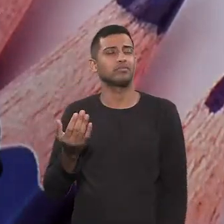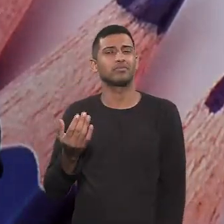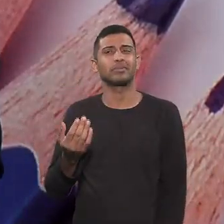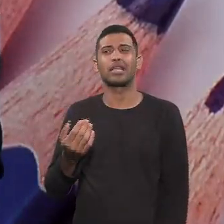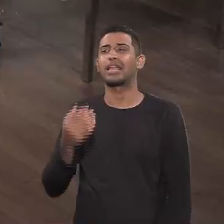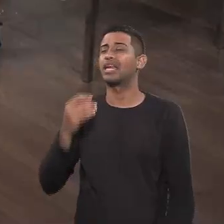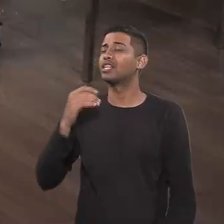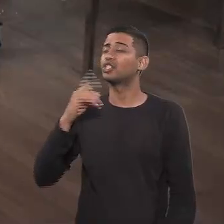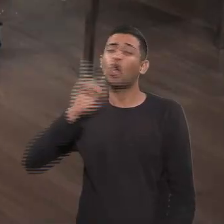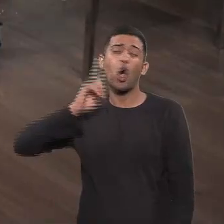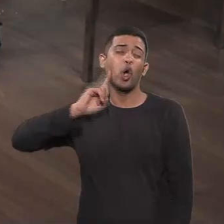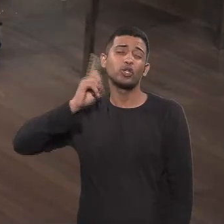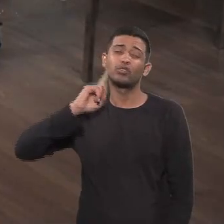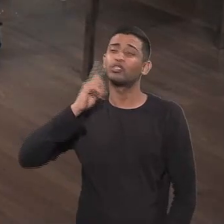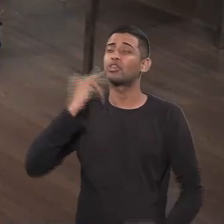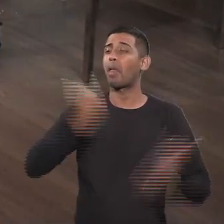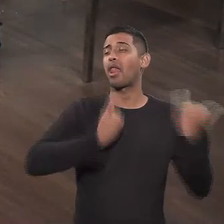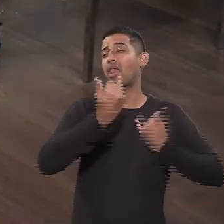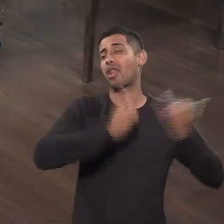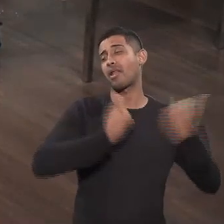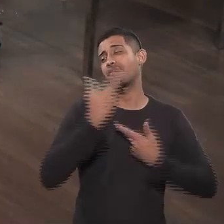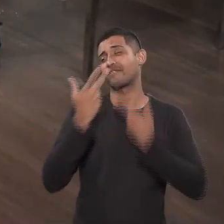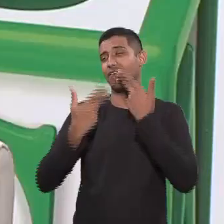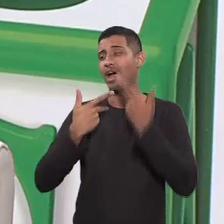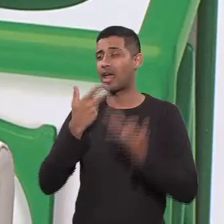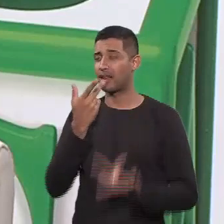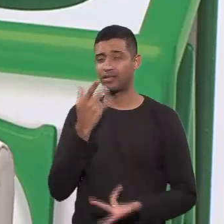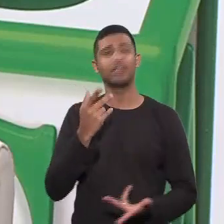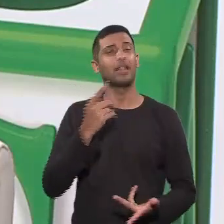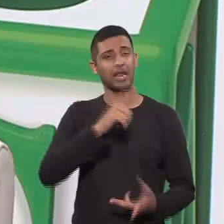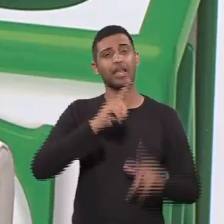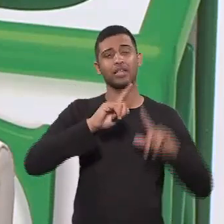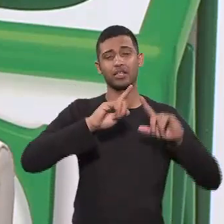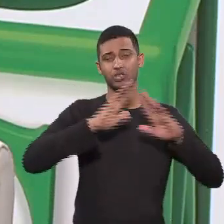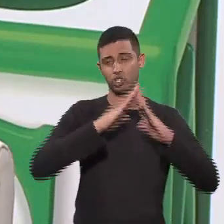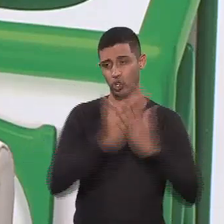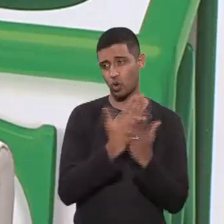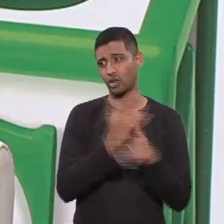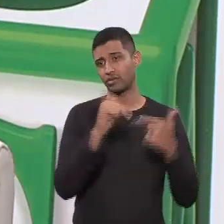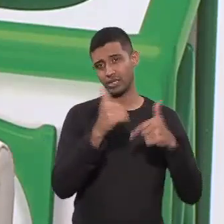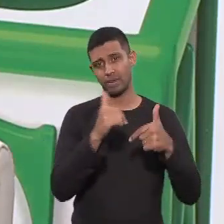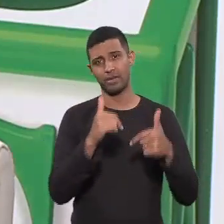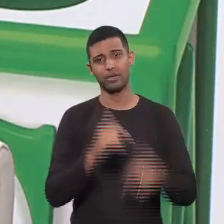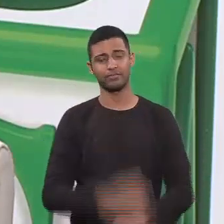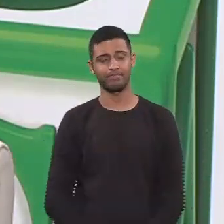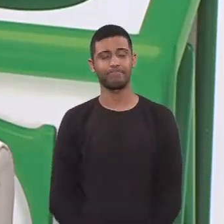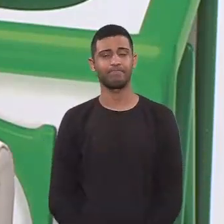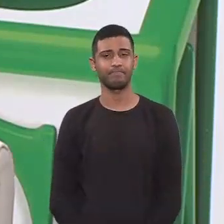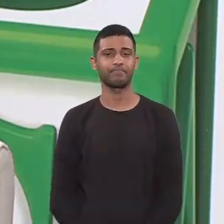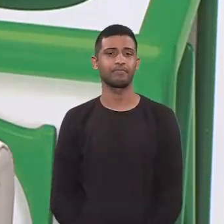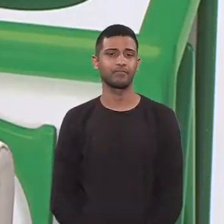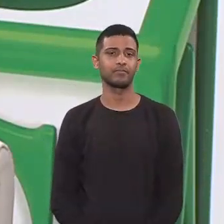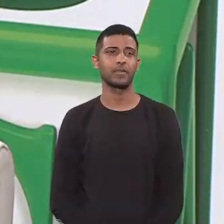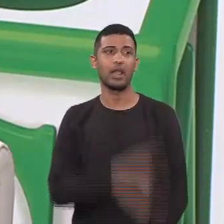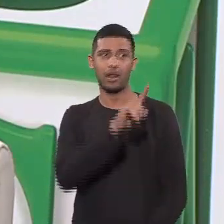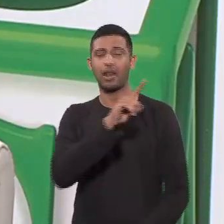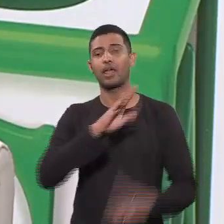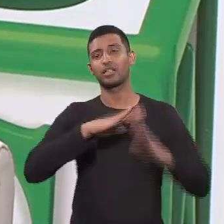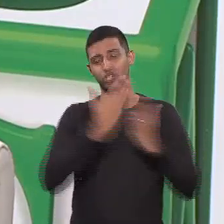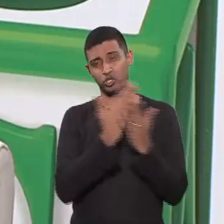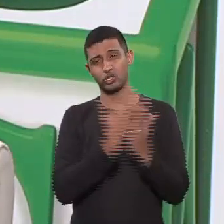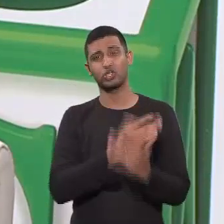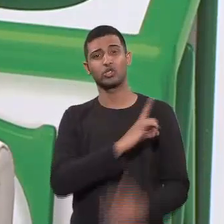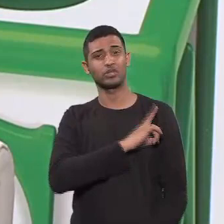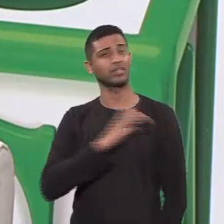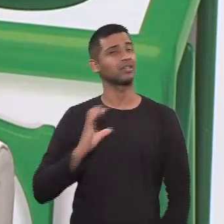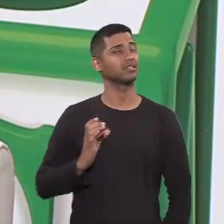todos os dias. Eu escuto isso todos os dias na escola que eu trabalho. Não na escola de educação especial, mas na outra. Na